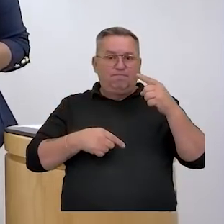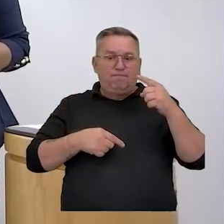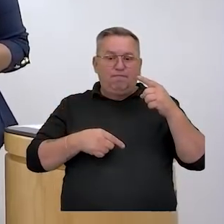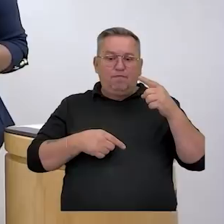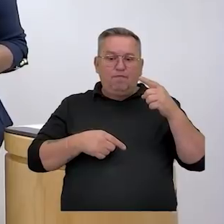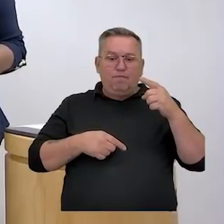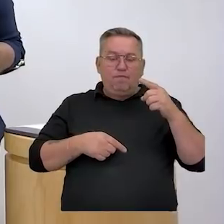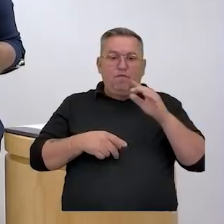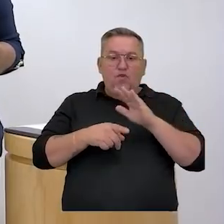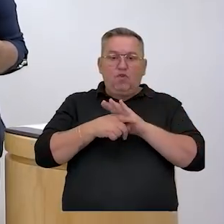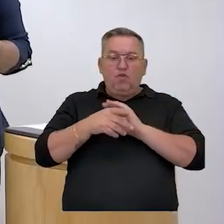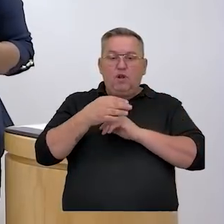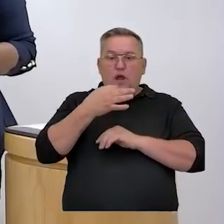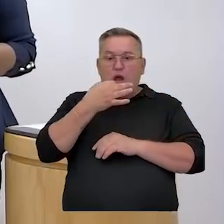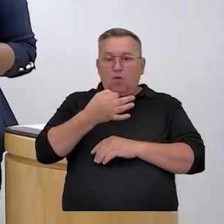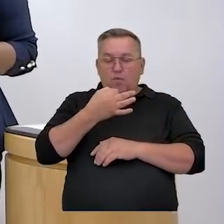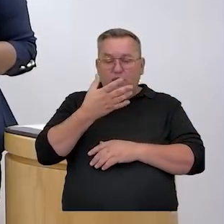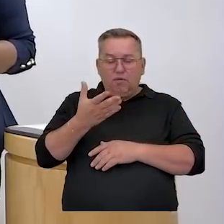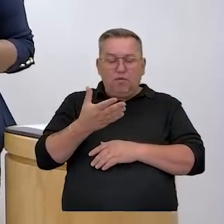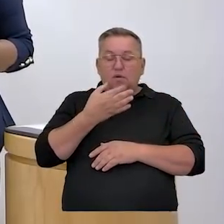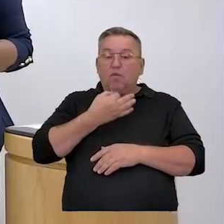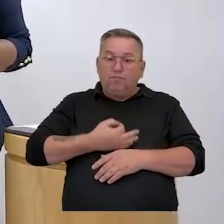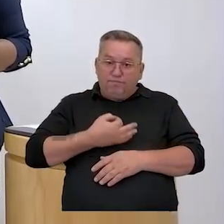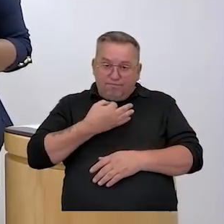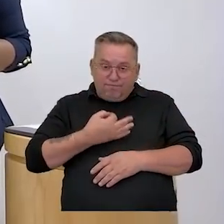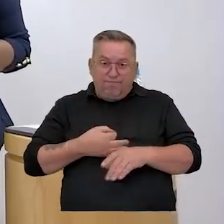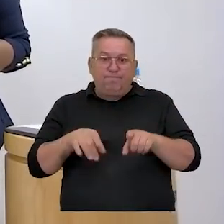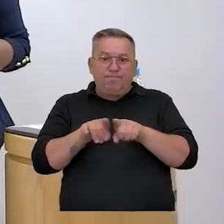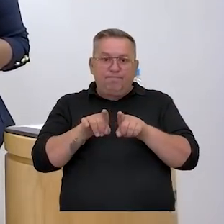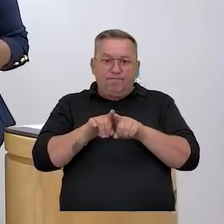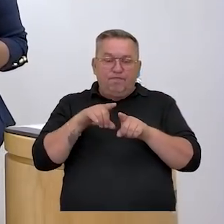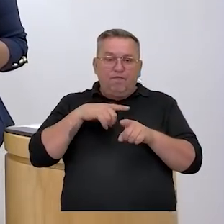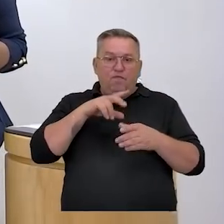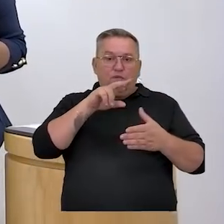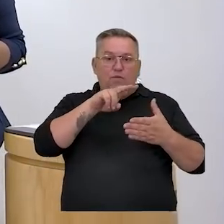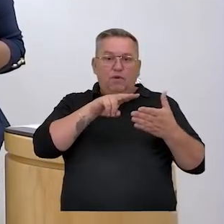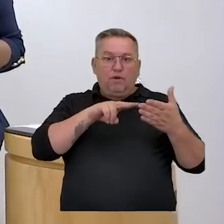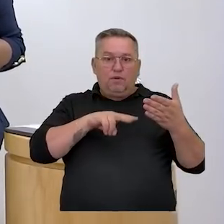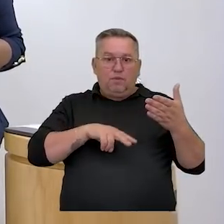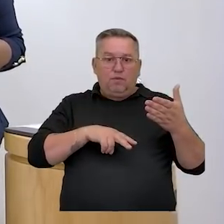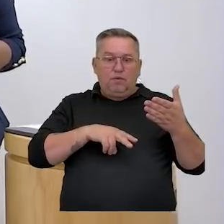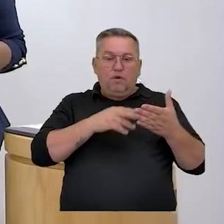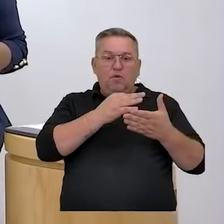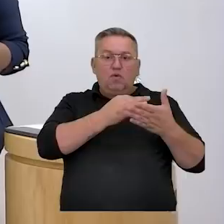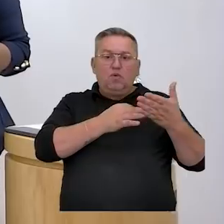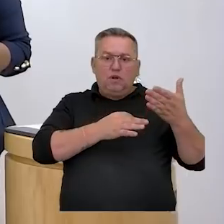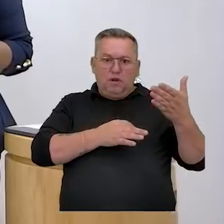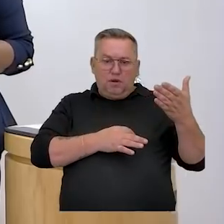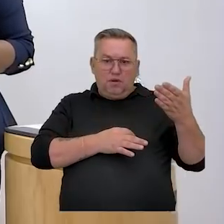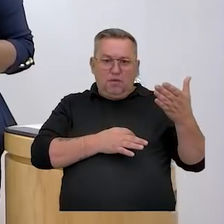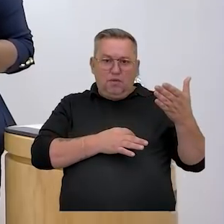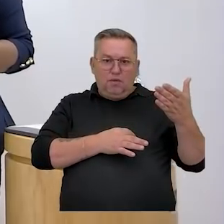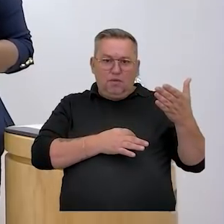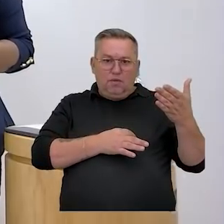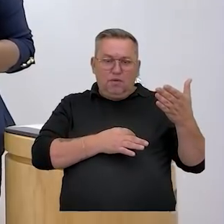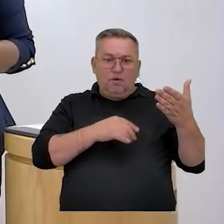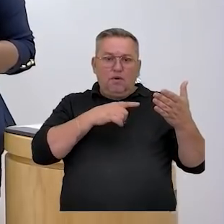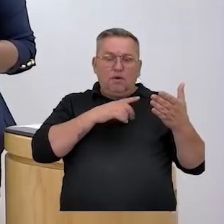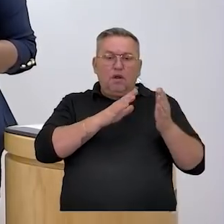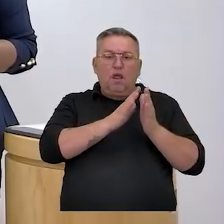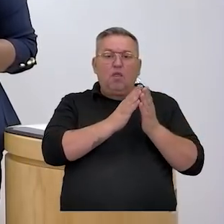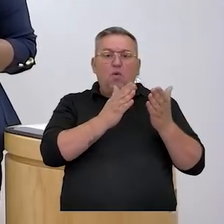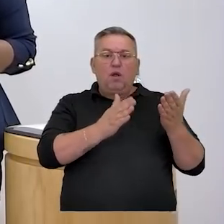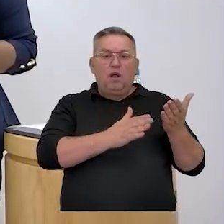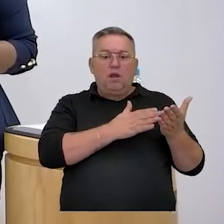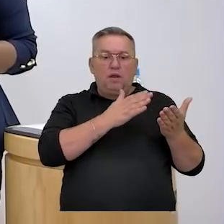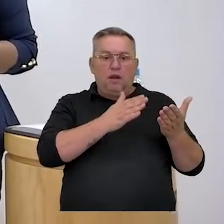de argumentativo, tá? Então, nós temos agora, então, a leitura de um texto argumentativo. Ele está no caderno,